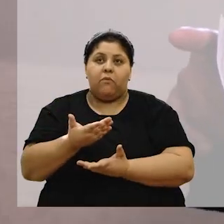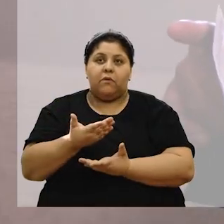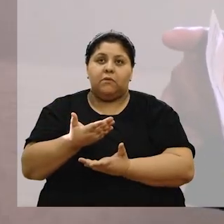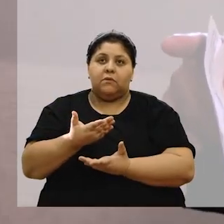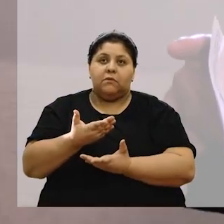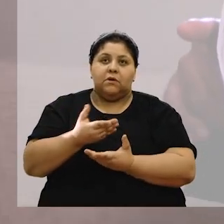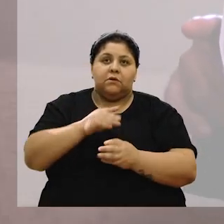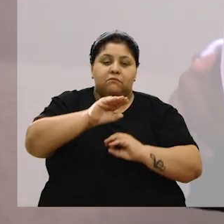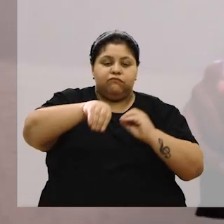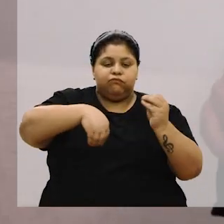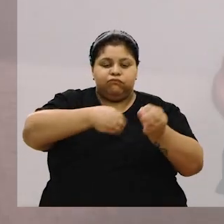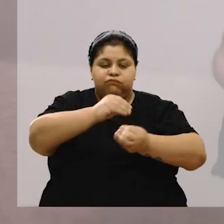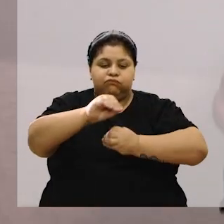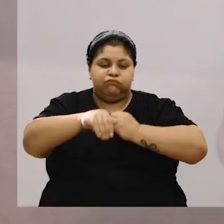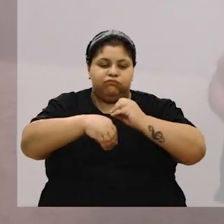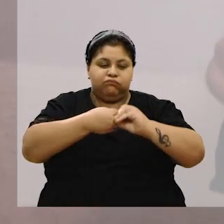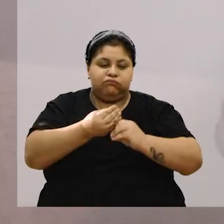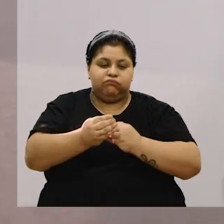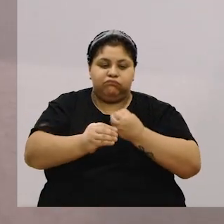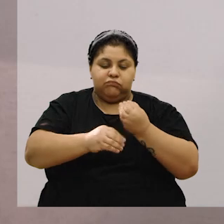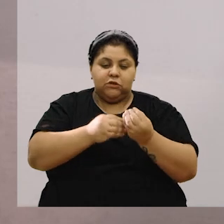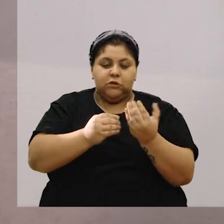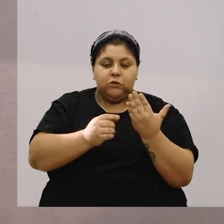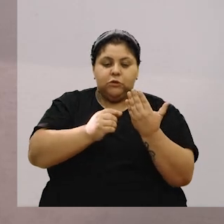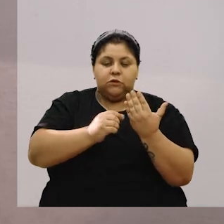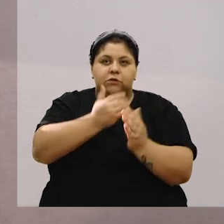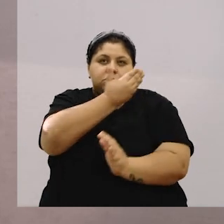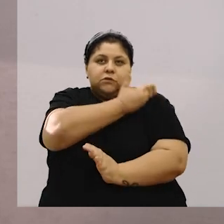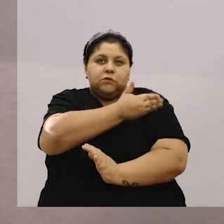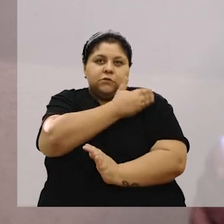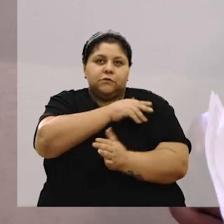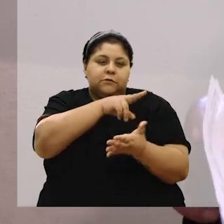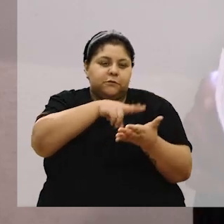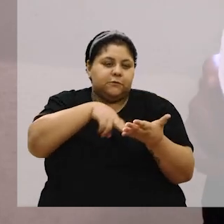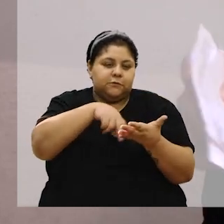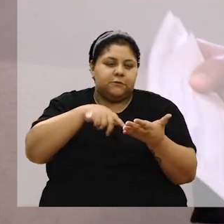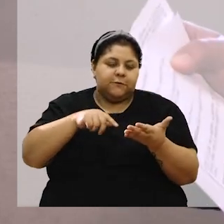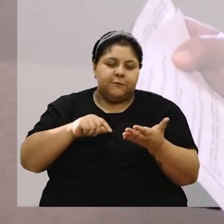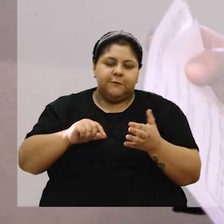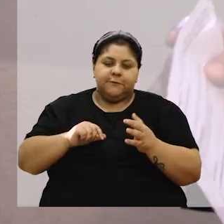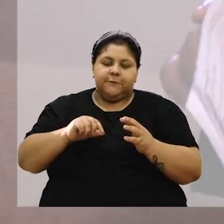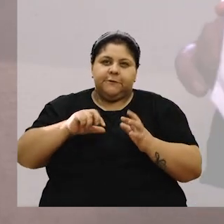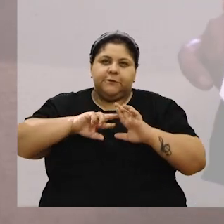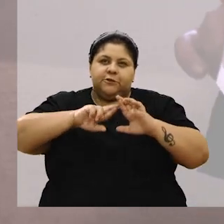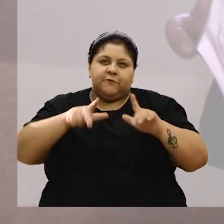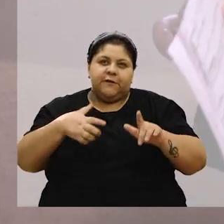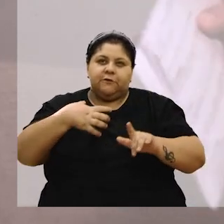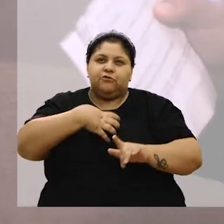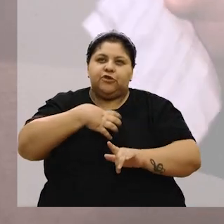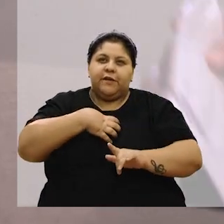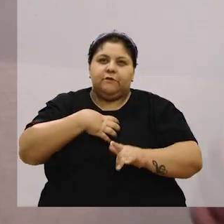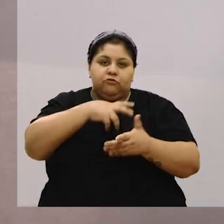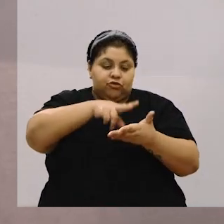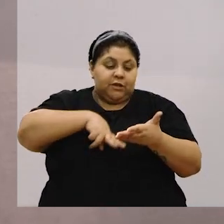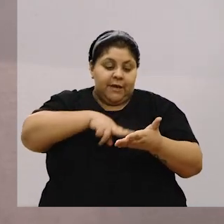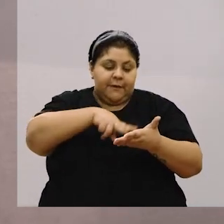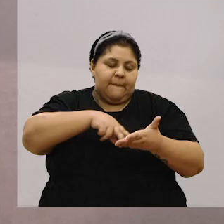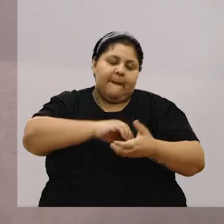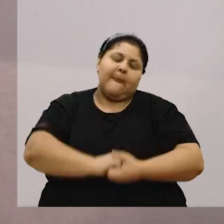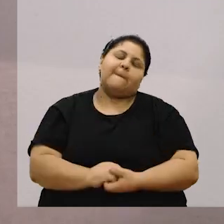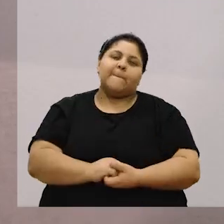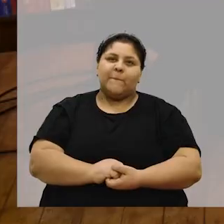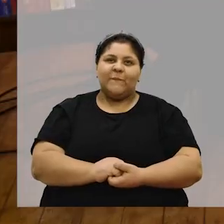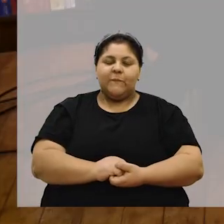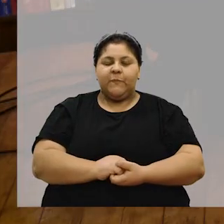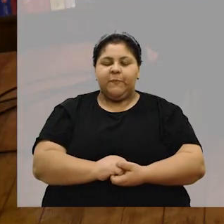têm observado essa miscigenação dos hábitos de leitura sob os mais diversos gêneros ou tipologias de